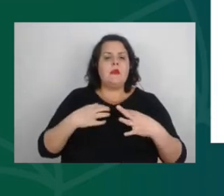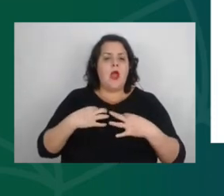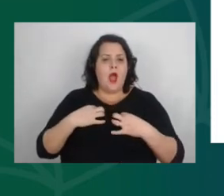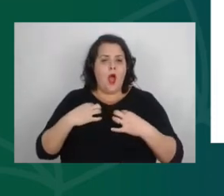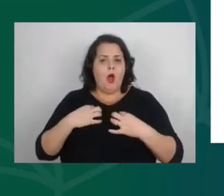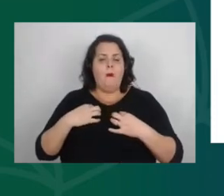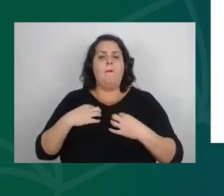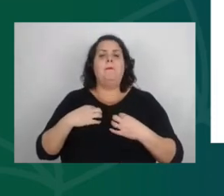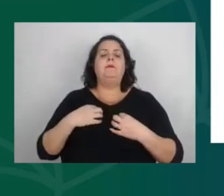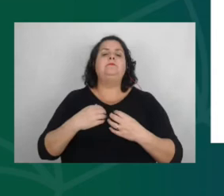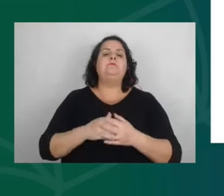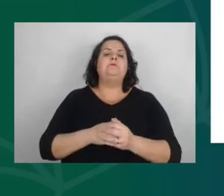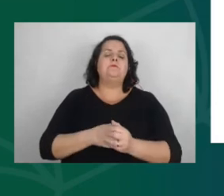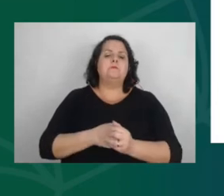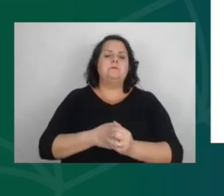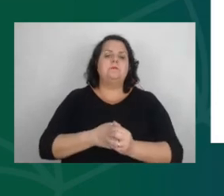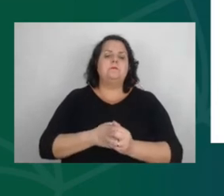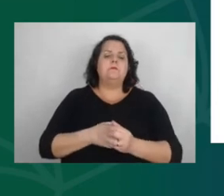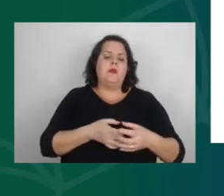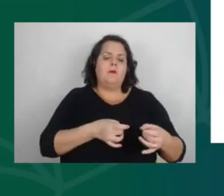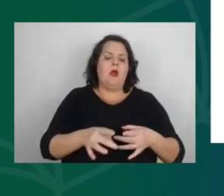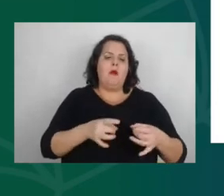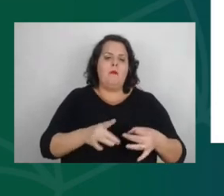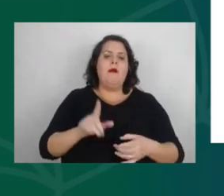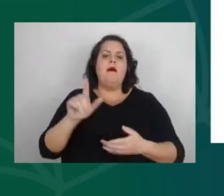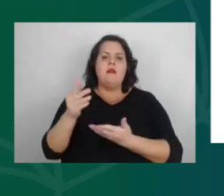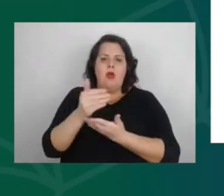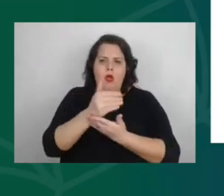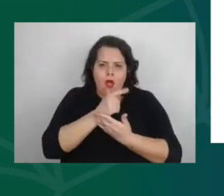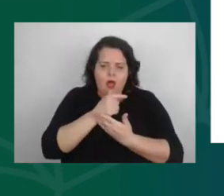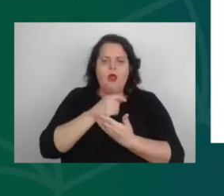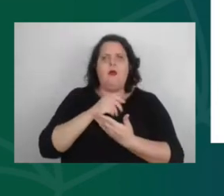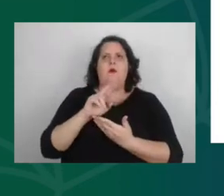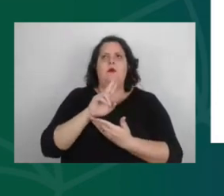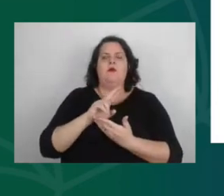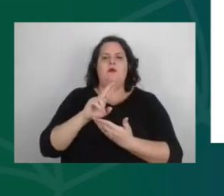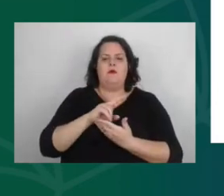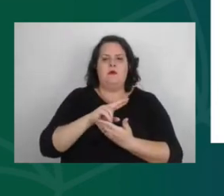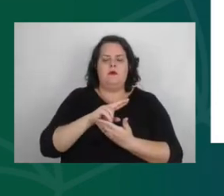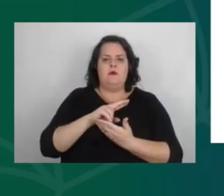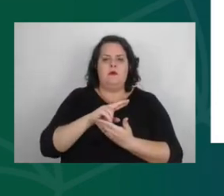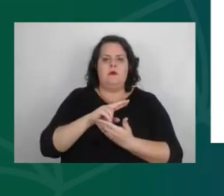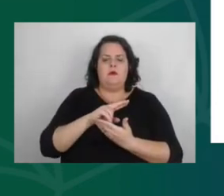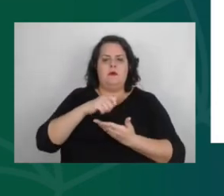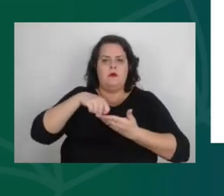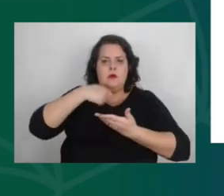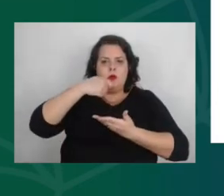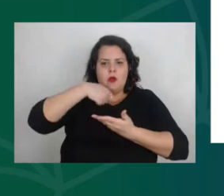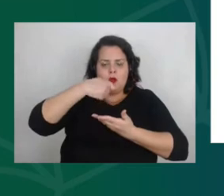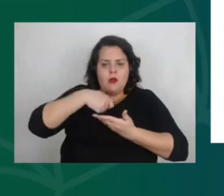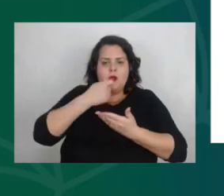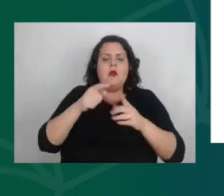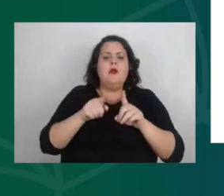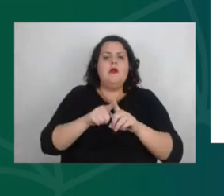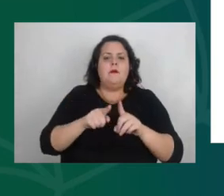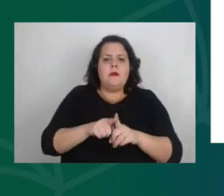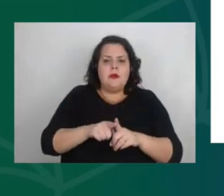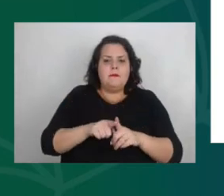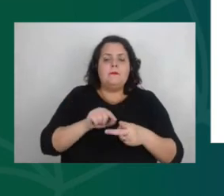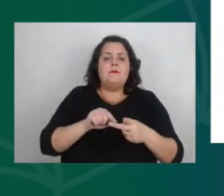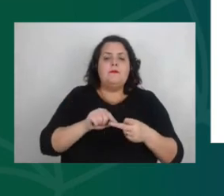essa água, não somente para se alimentar, para beber ou também para fazer a comida, se elas têm também um potencial